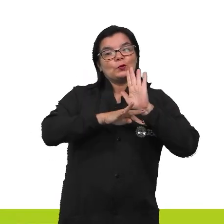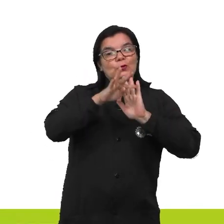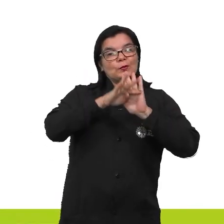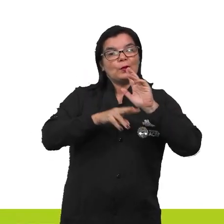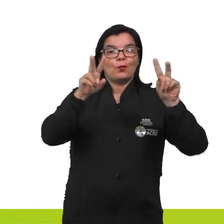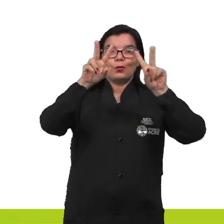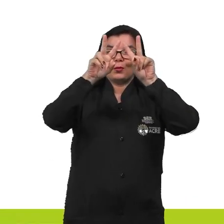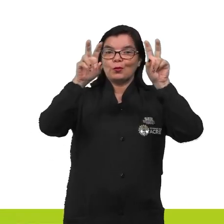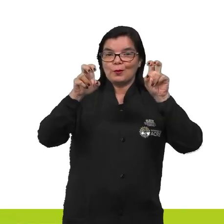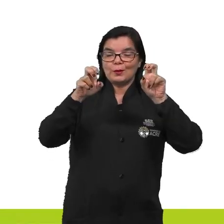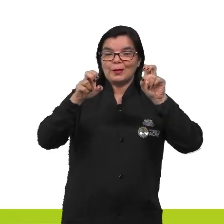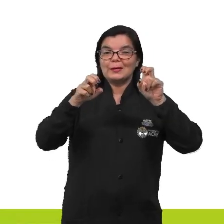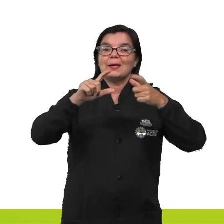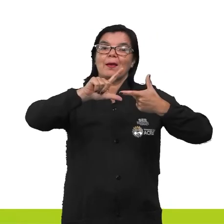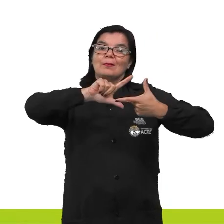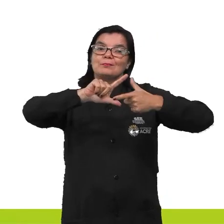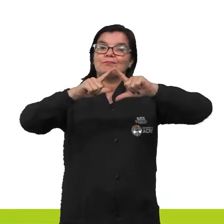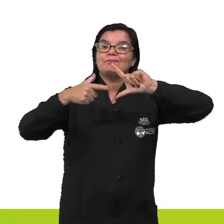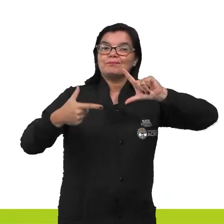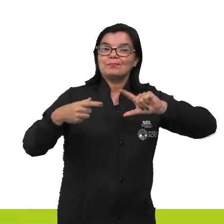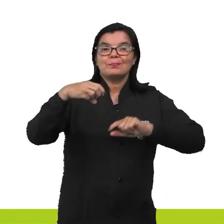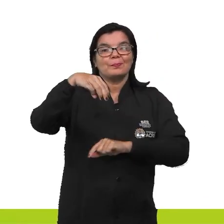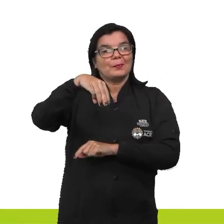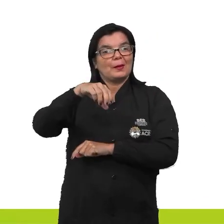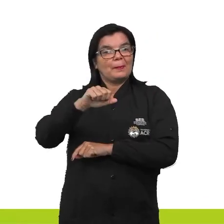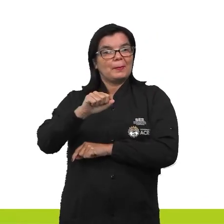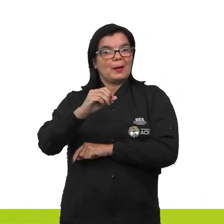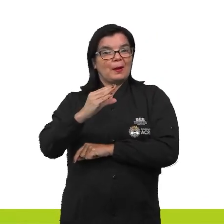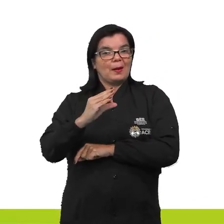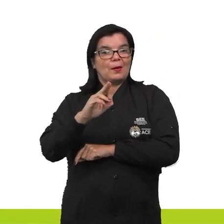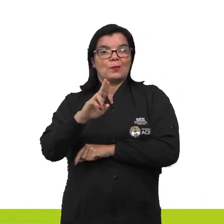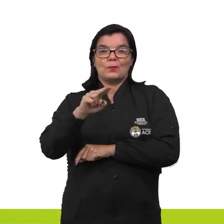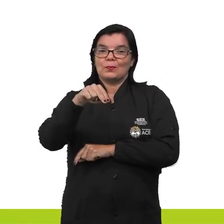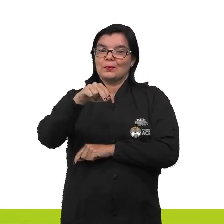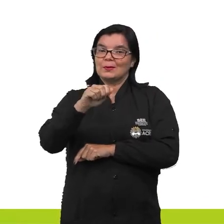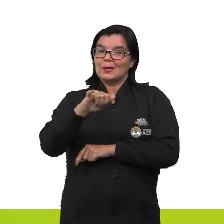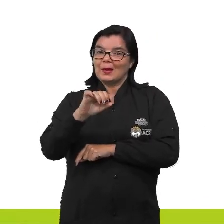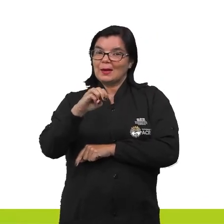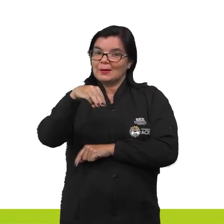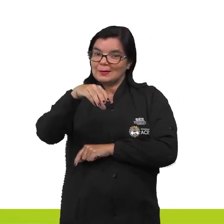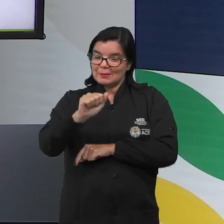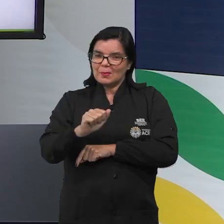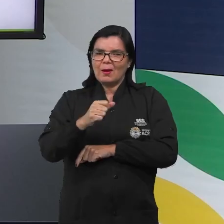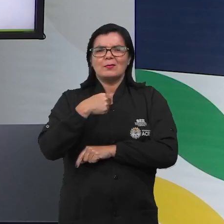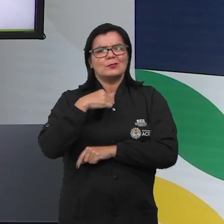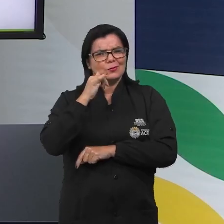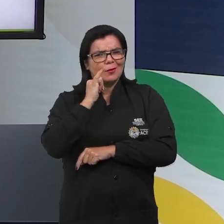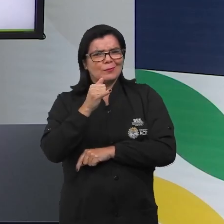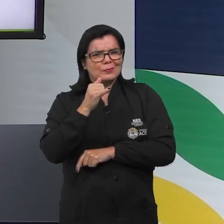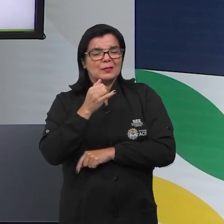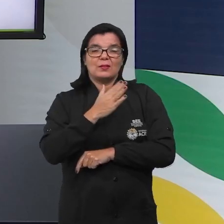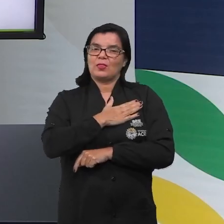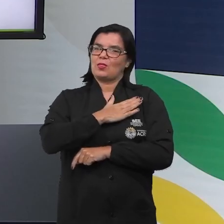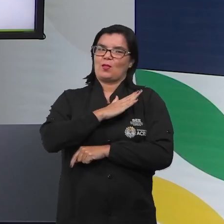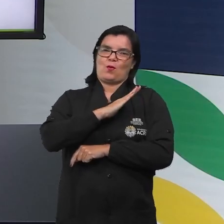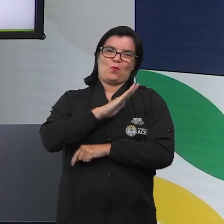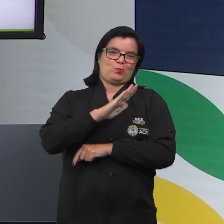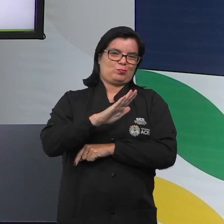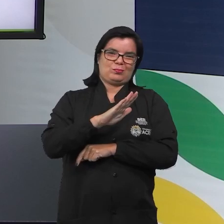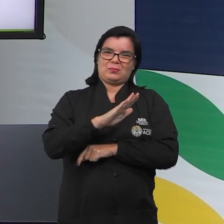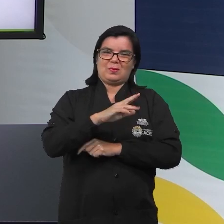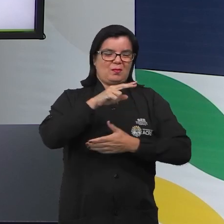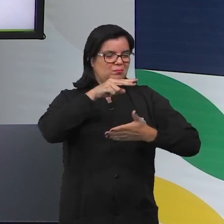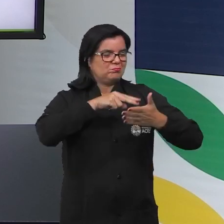aí modernista. Macunaíma, você já ouviu falar? Ai, professora, eu não gosto muito